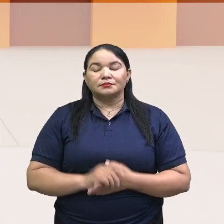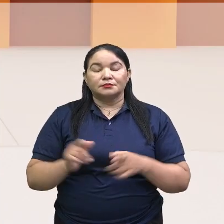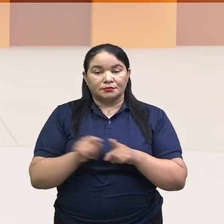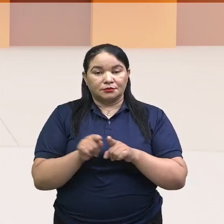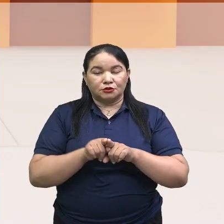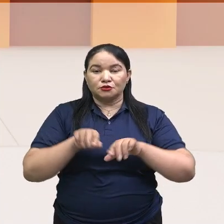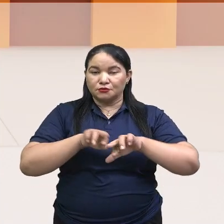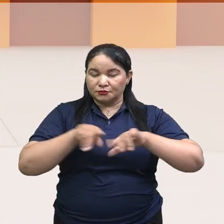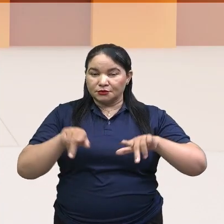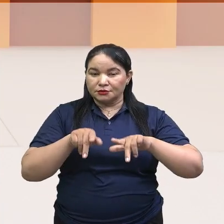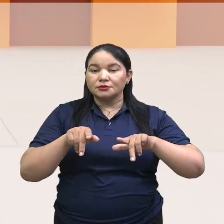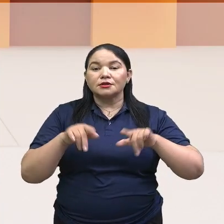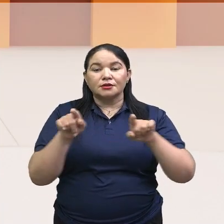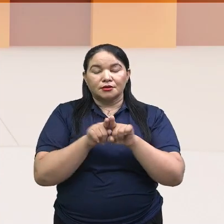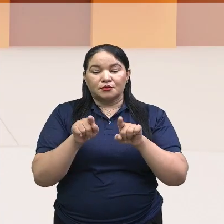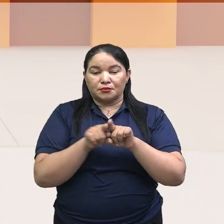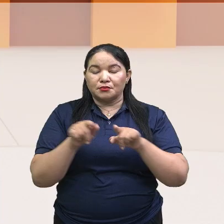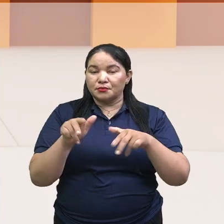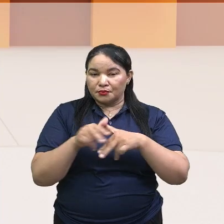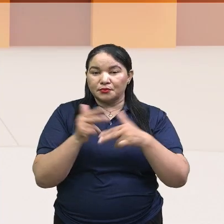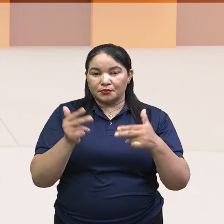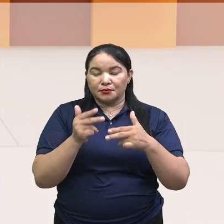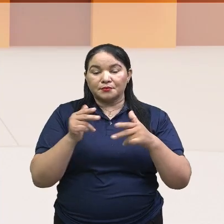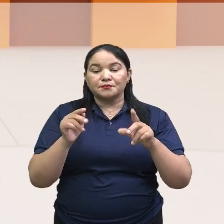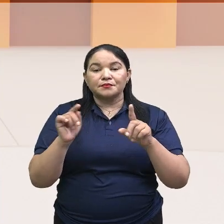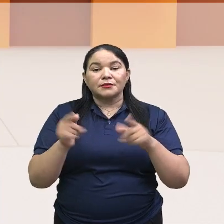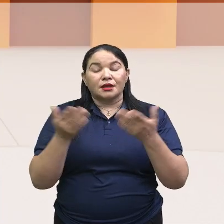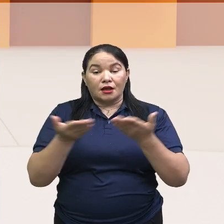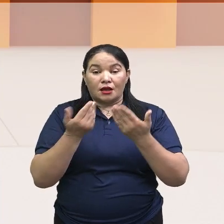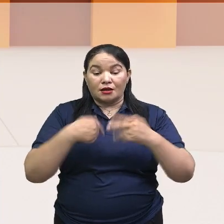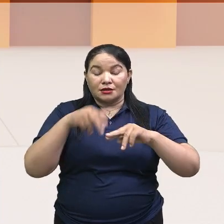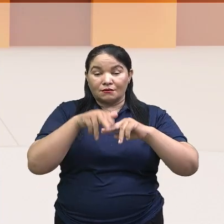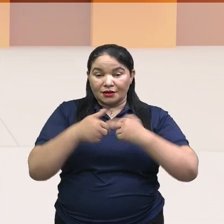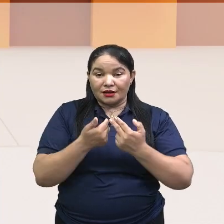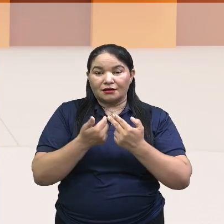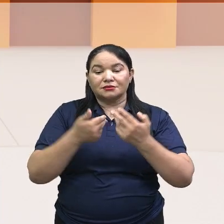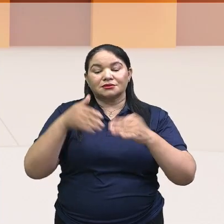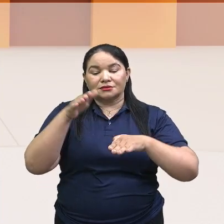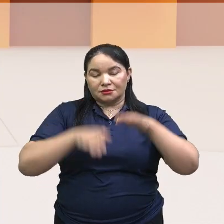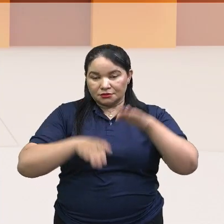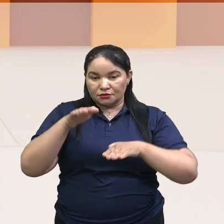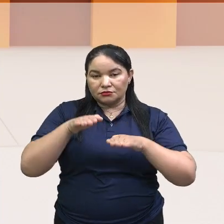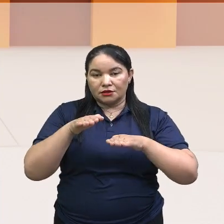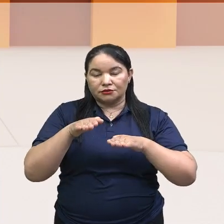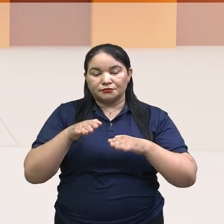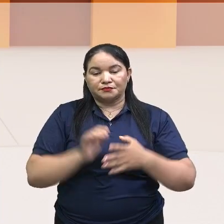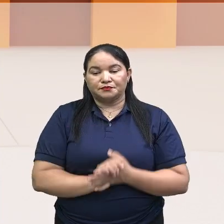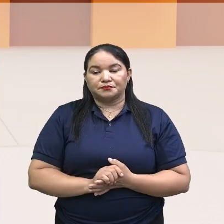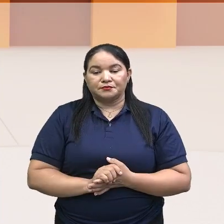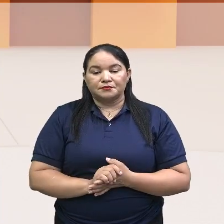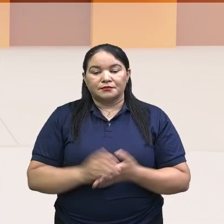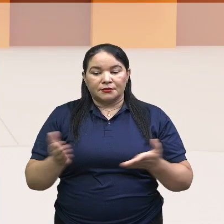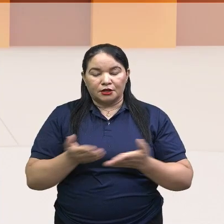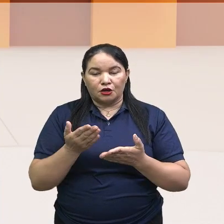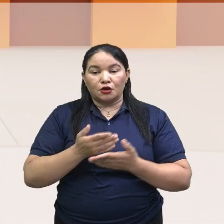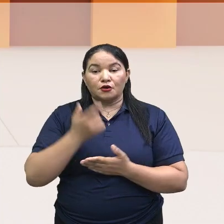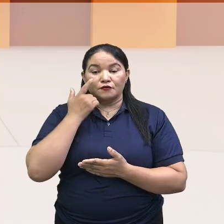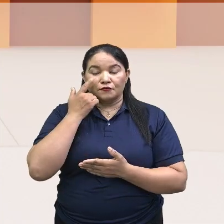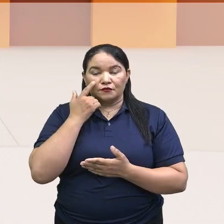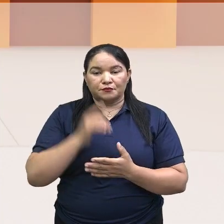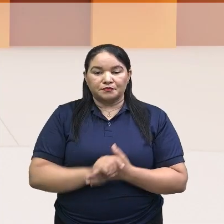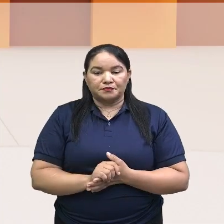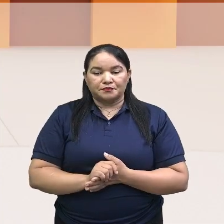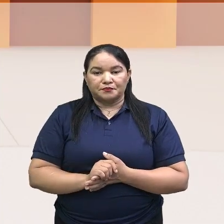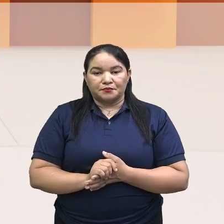étnicas. Muito bem. Então, a gente trouxe aqui a causa da desigualdade, né? E agora nós vamos ver a questão das